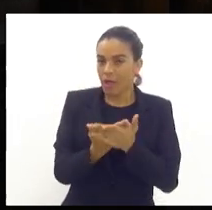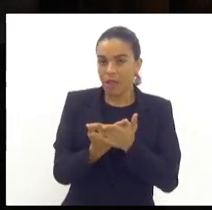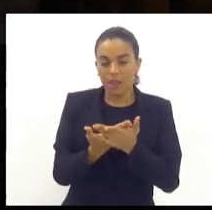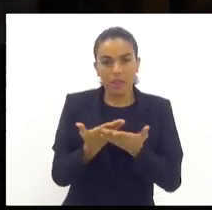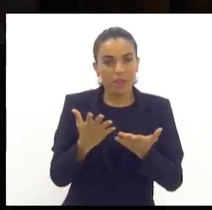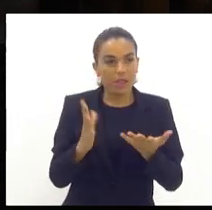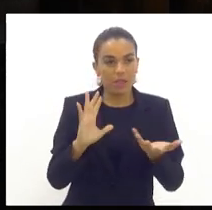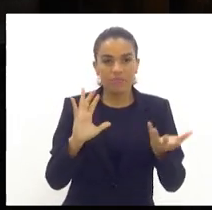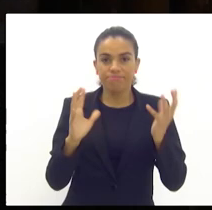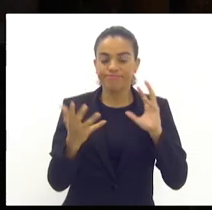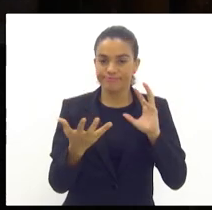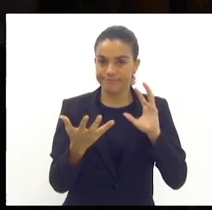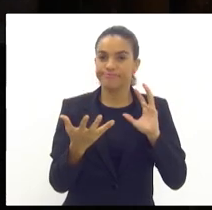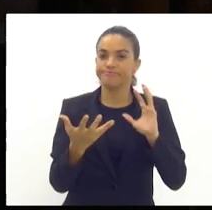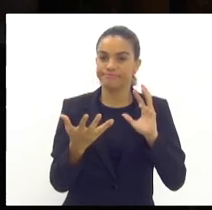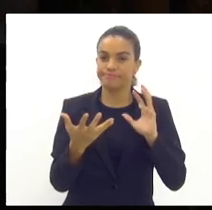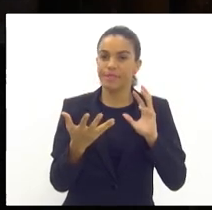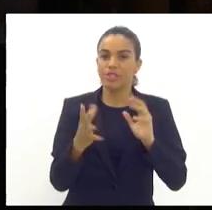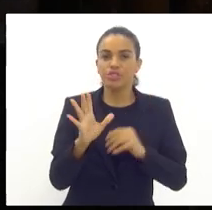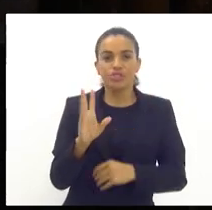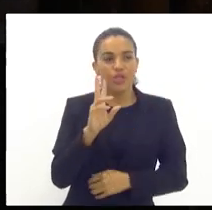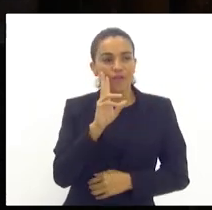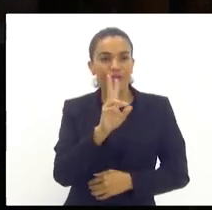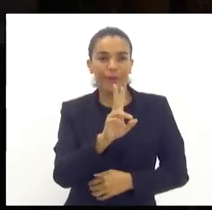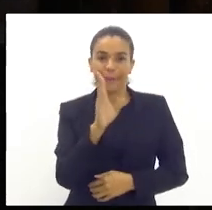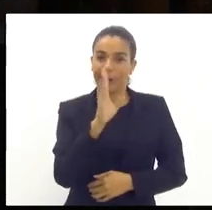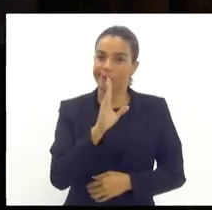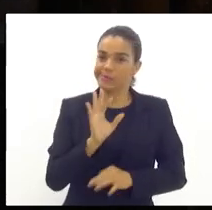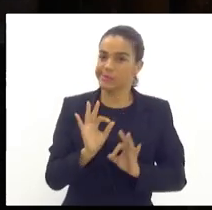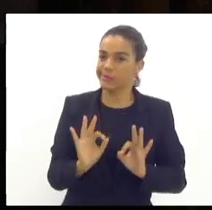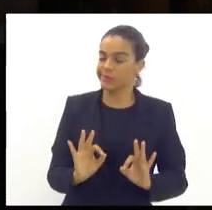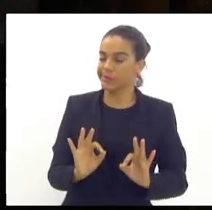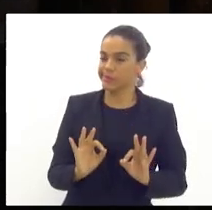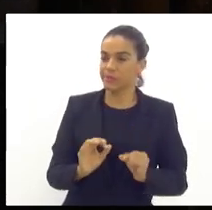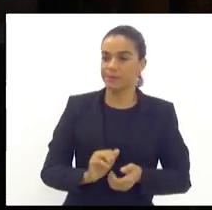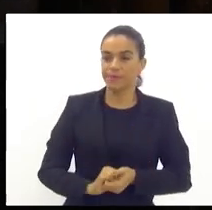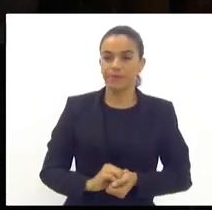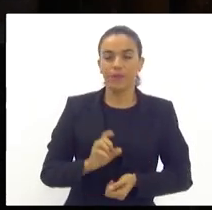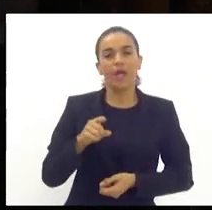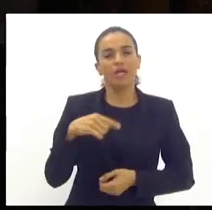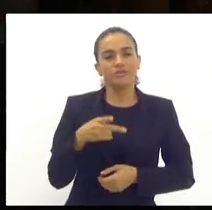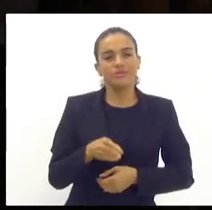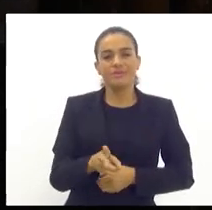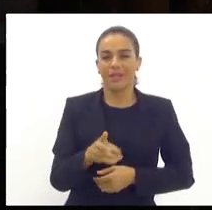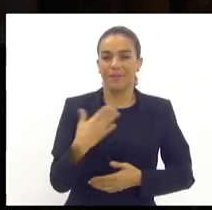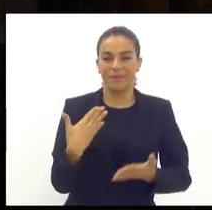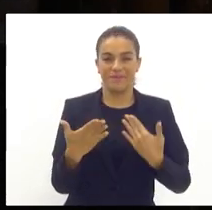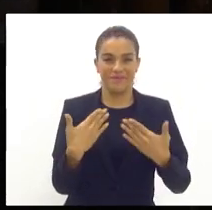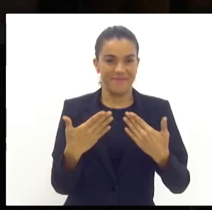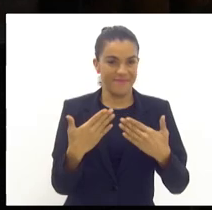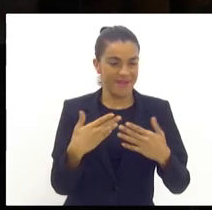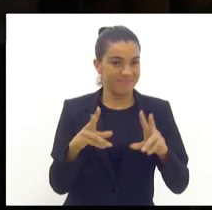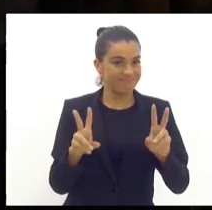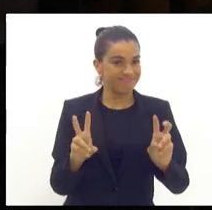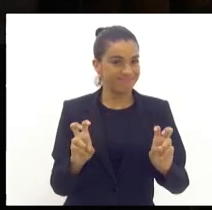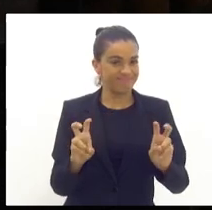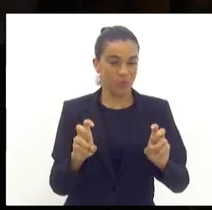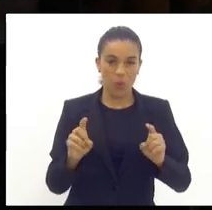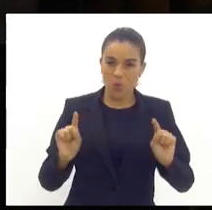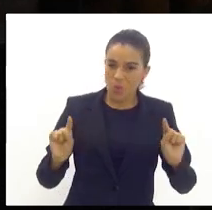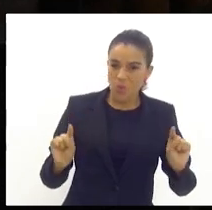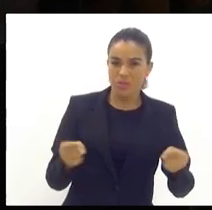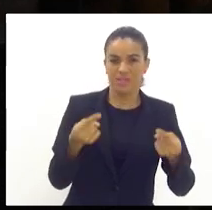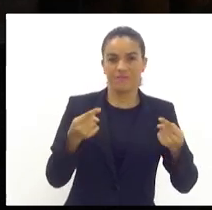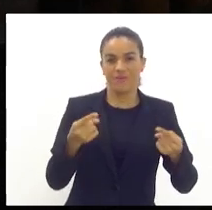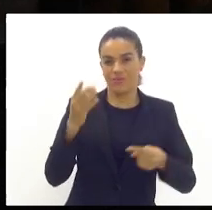acontecendo, coisas que a gente só vê acontecer no Brasil. A gente sempre fala que um dos desafios que o país